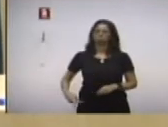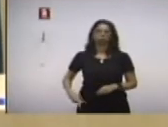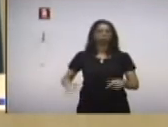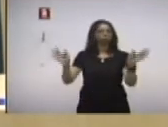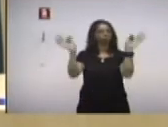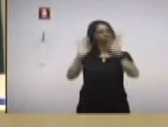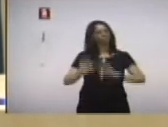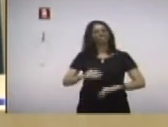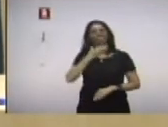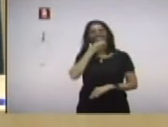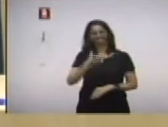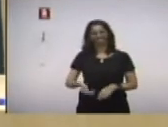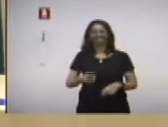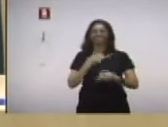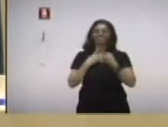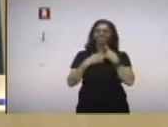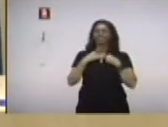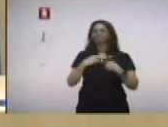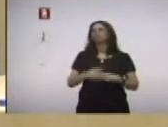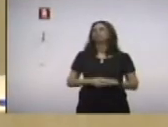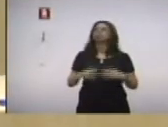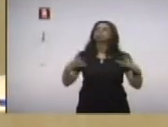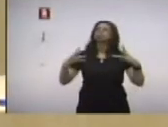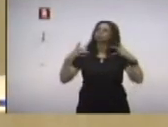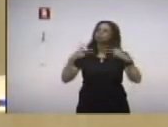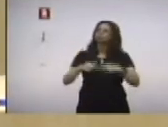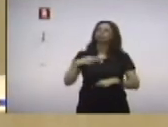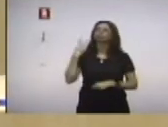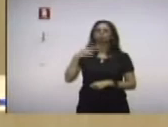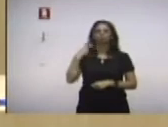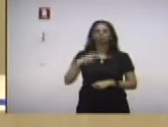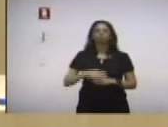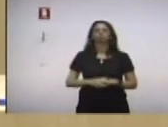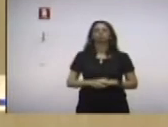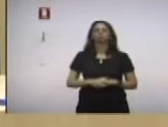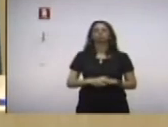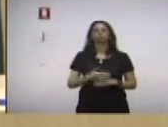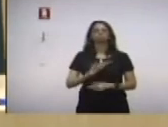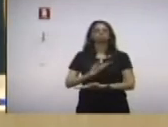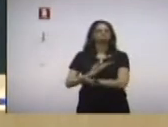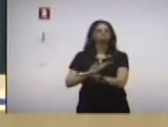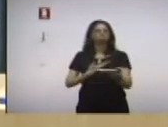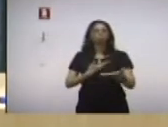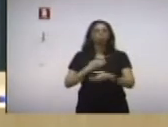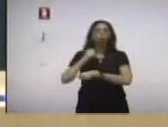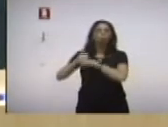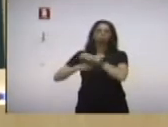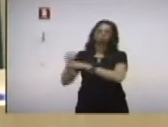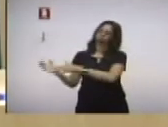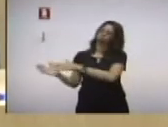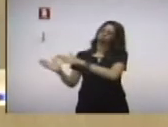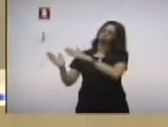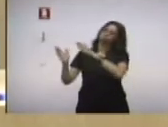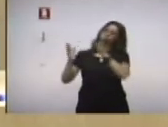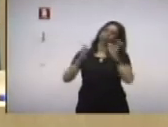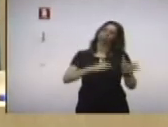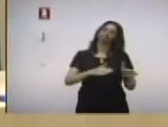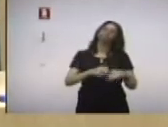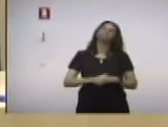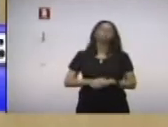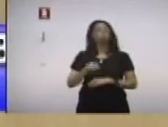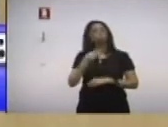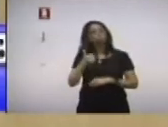feliz Natal Olá a todos vereadores todos os colegas pelo ano que se passou foi um ano